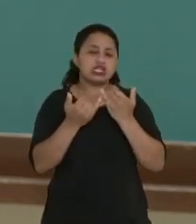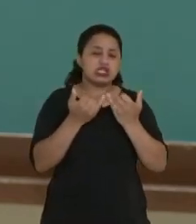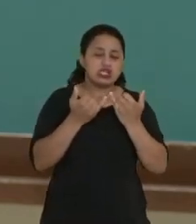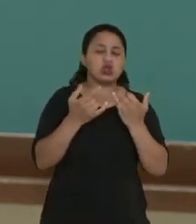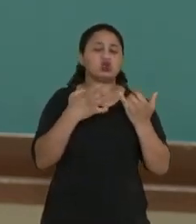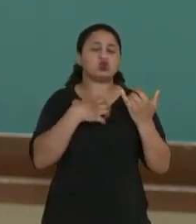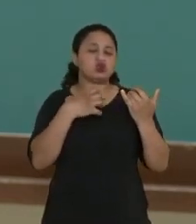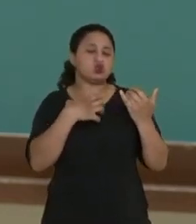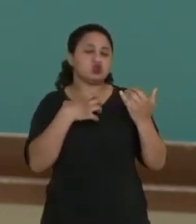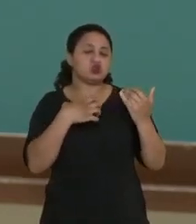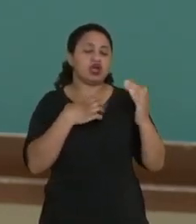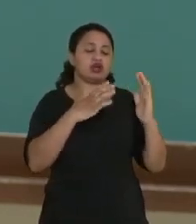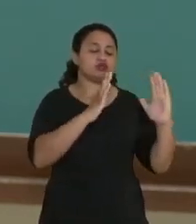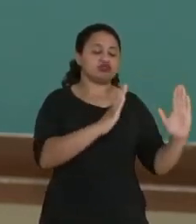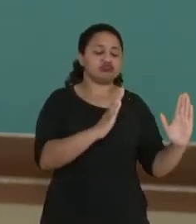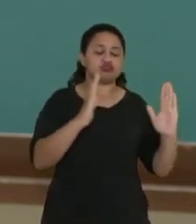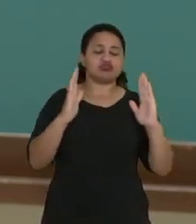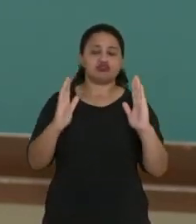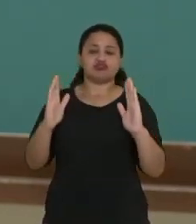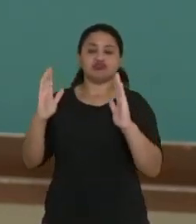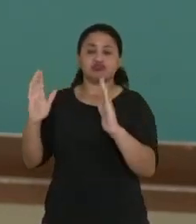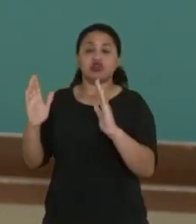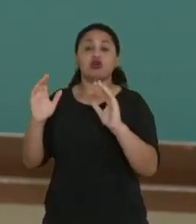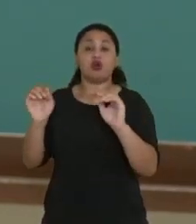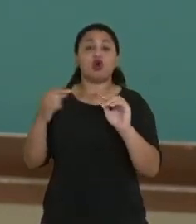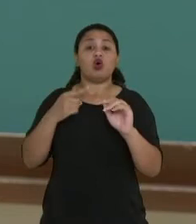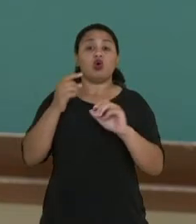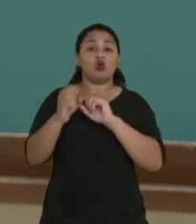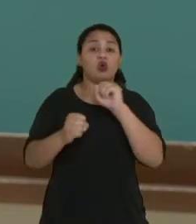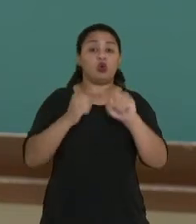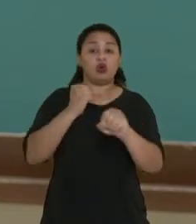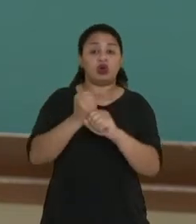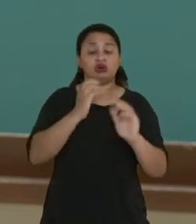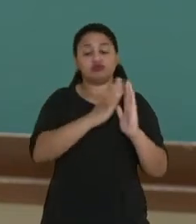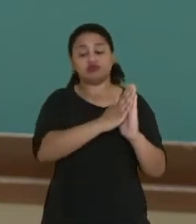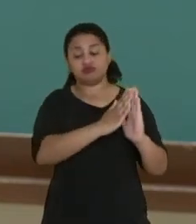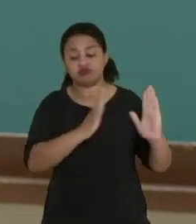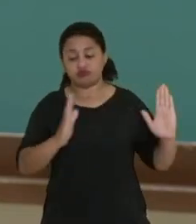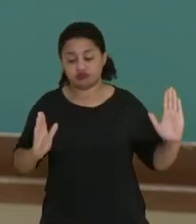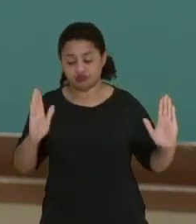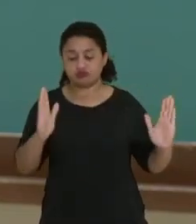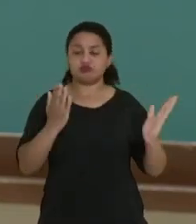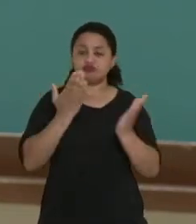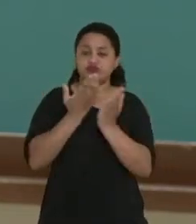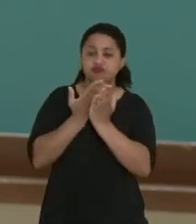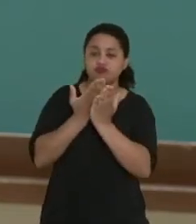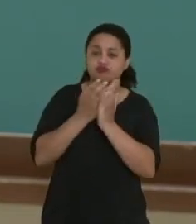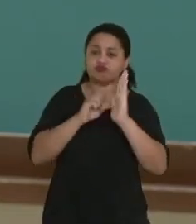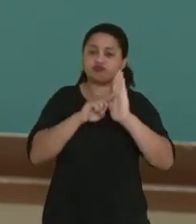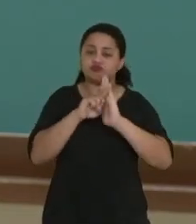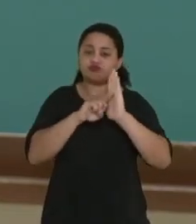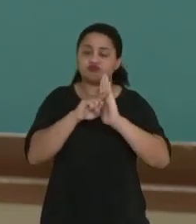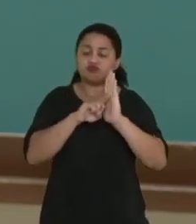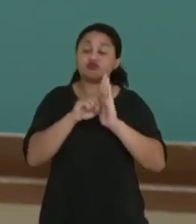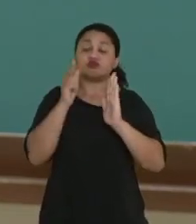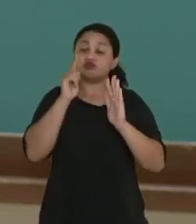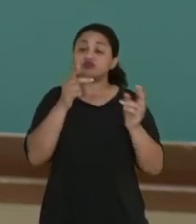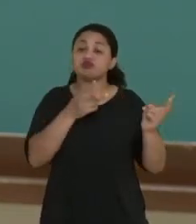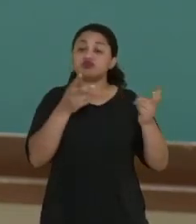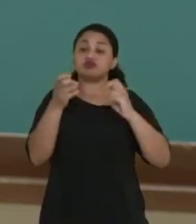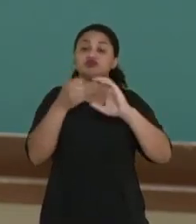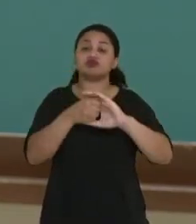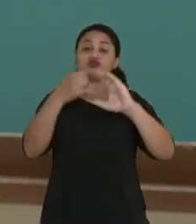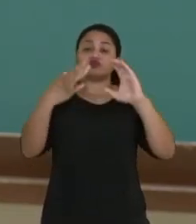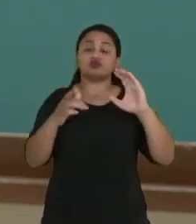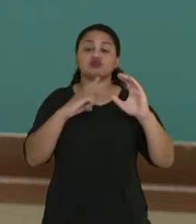mesma forma de um período para o outro. Eu posso estabelecer um ano como um período de estudo ou de referência para identificar as